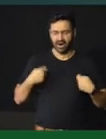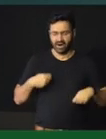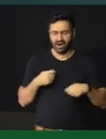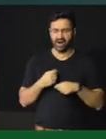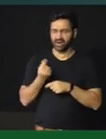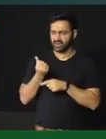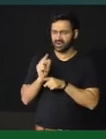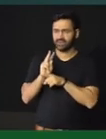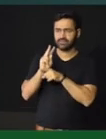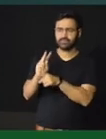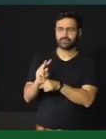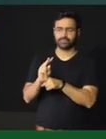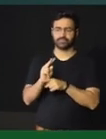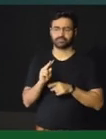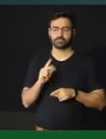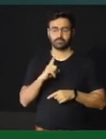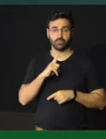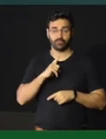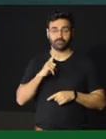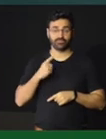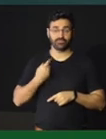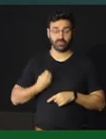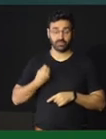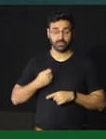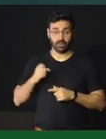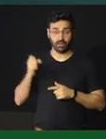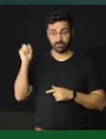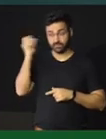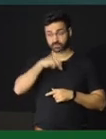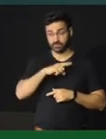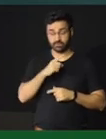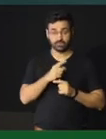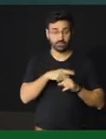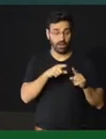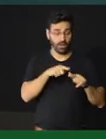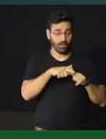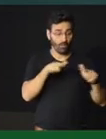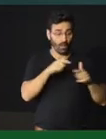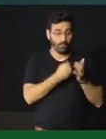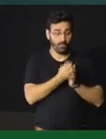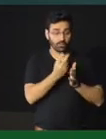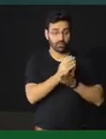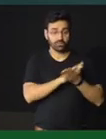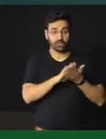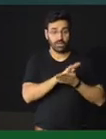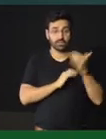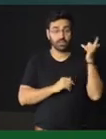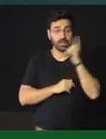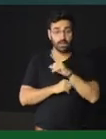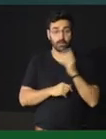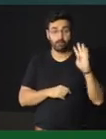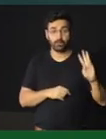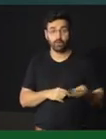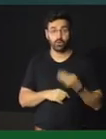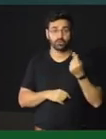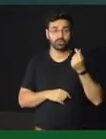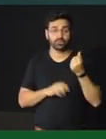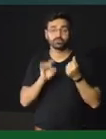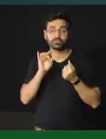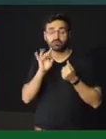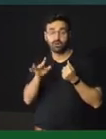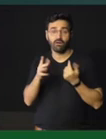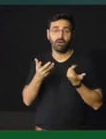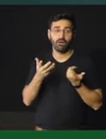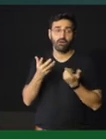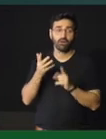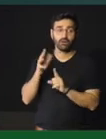produzir vive um drama imenso e quem não produz nada ganha uma fortuna apenas especulando